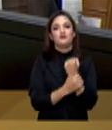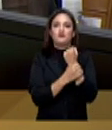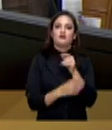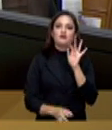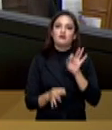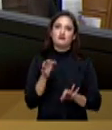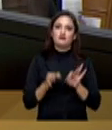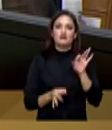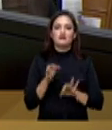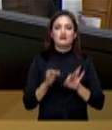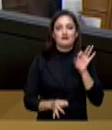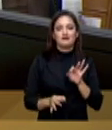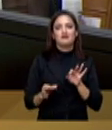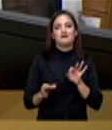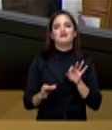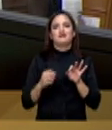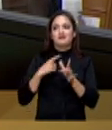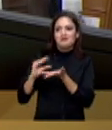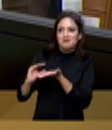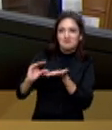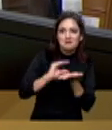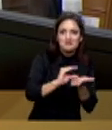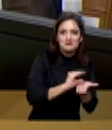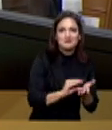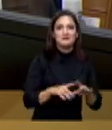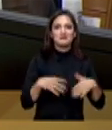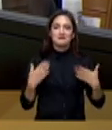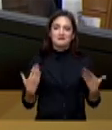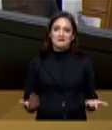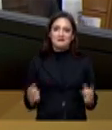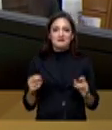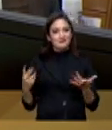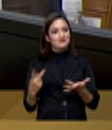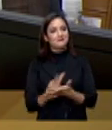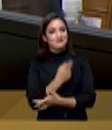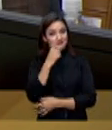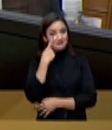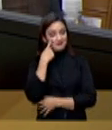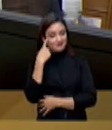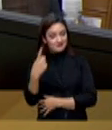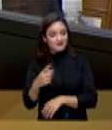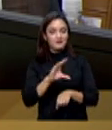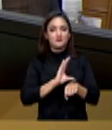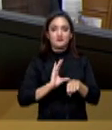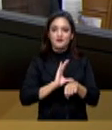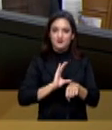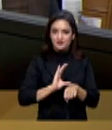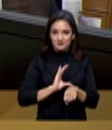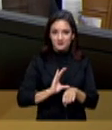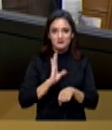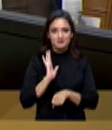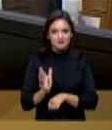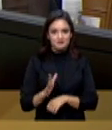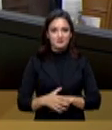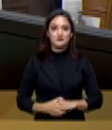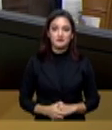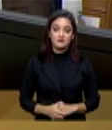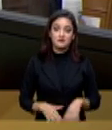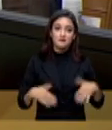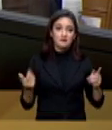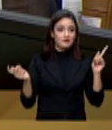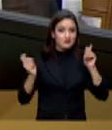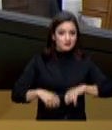jurídica aos investidores O que é Como disse e repito o interesse condicionalmente legítimo A